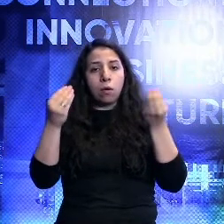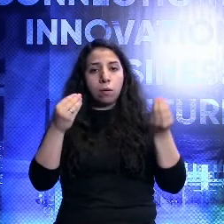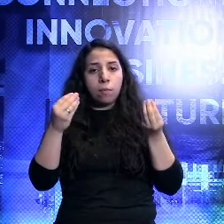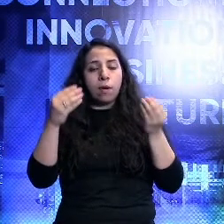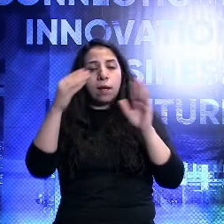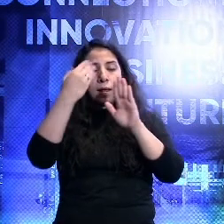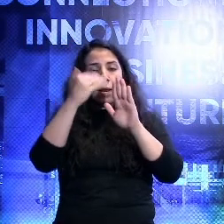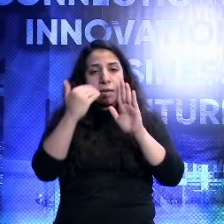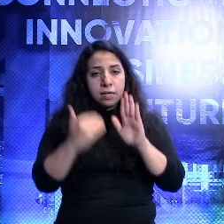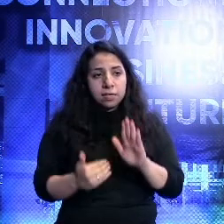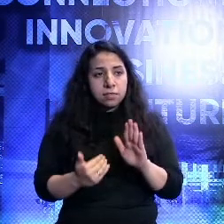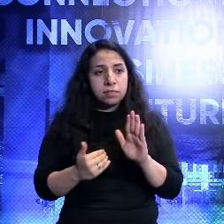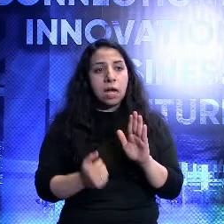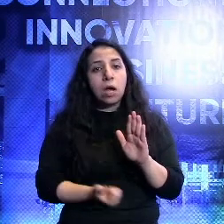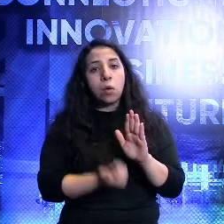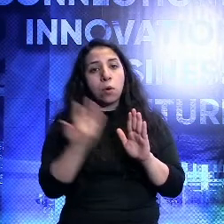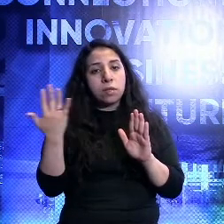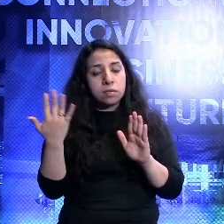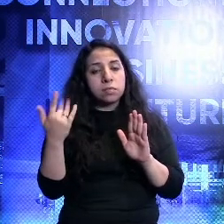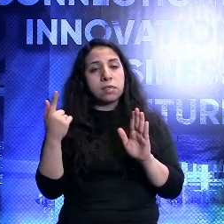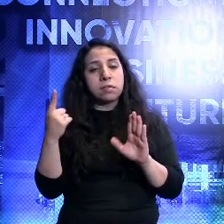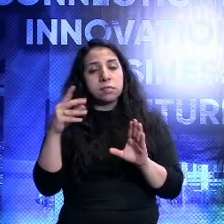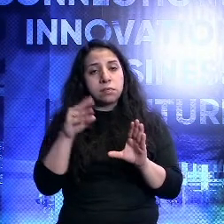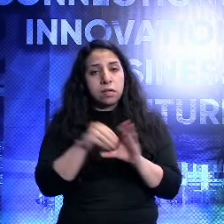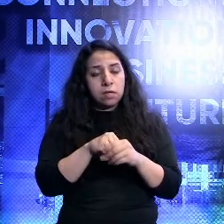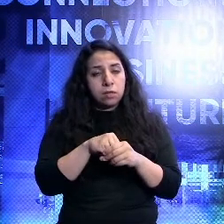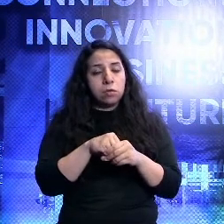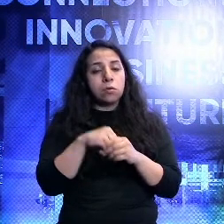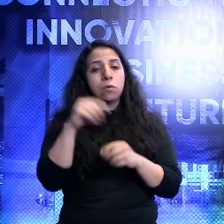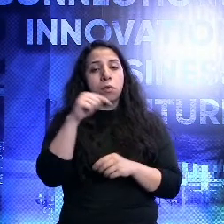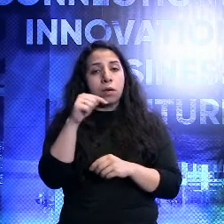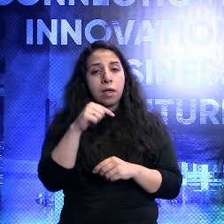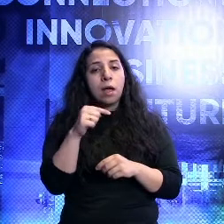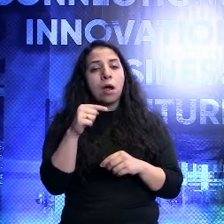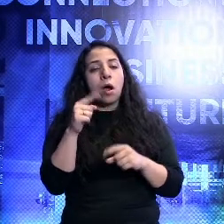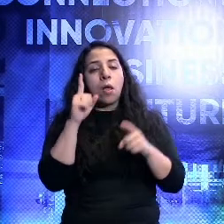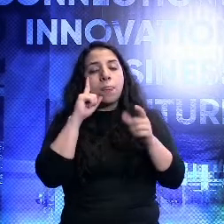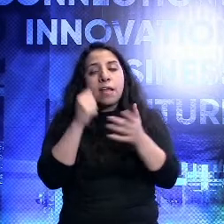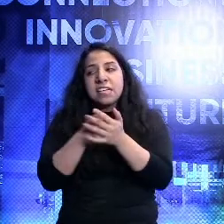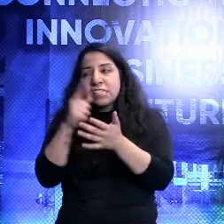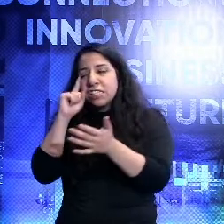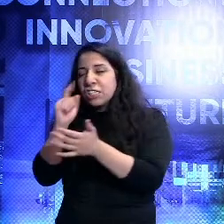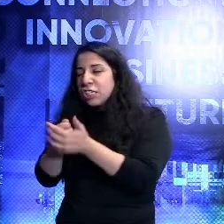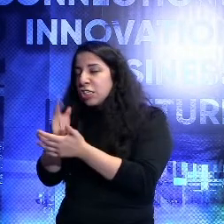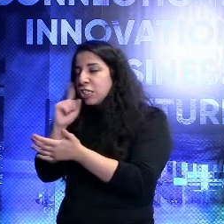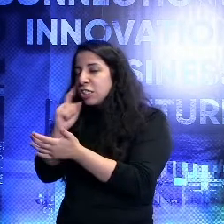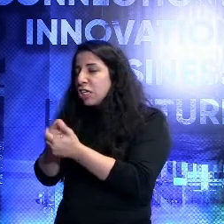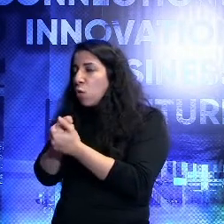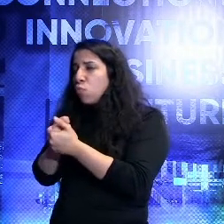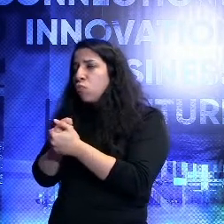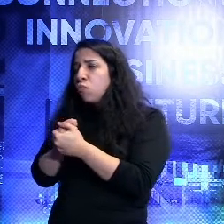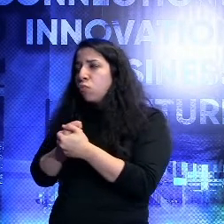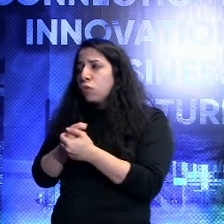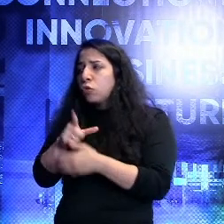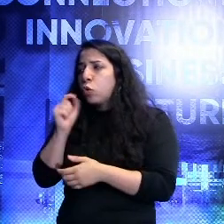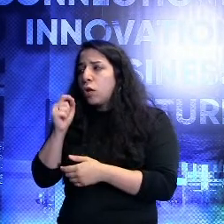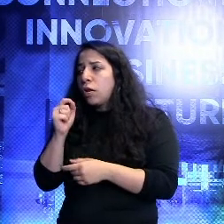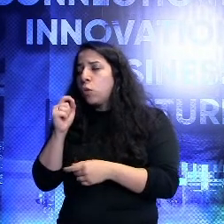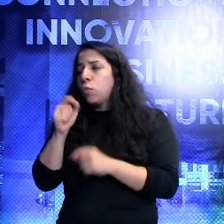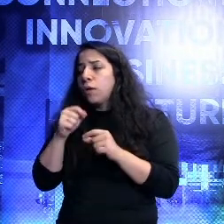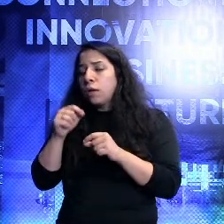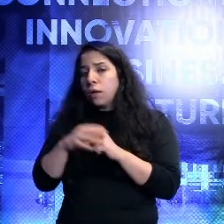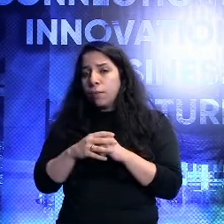a incidência dentro da massa de dados que eu estou analisando de cada uma das decisões que eu tomei. Então, eu digo que a fulana tem 35